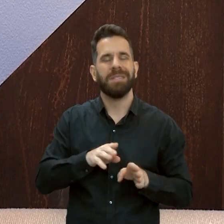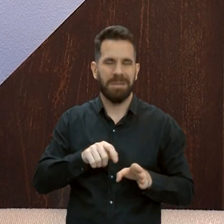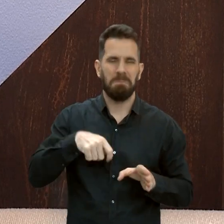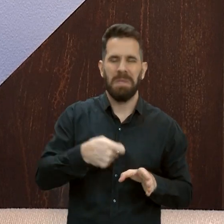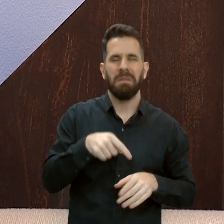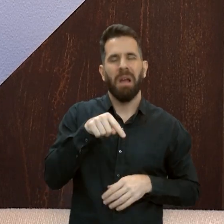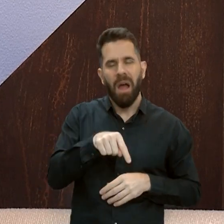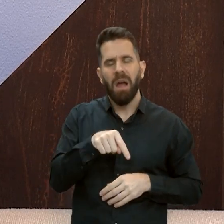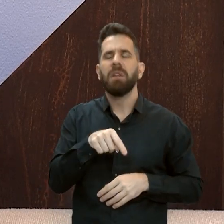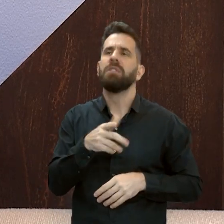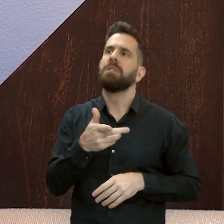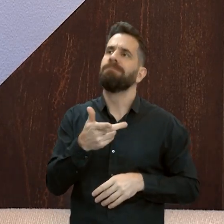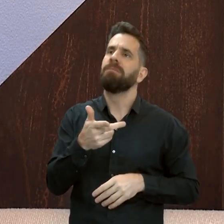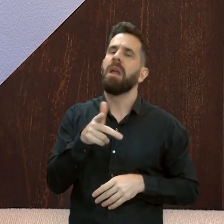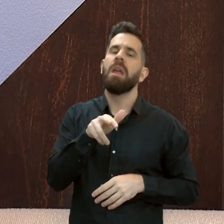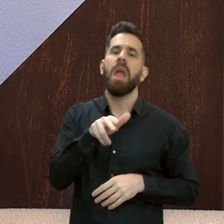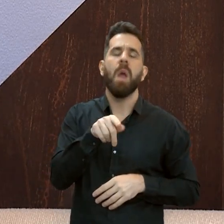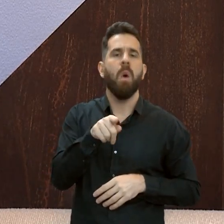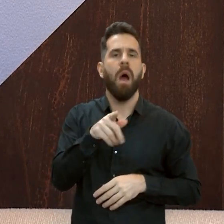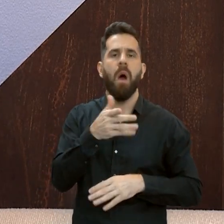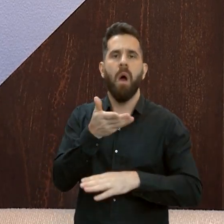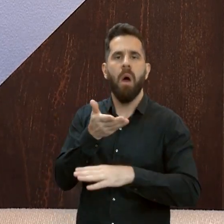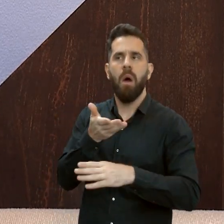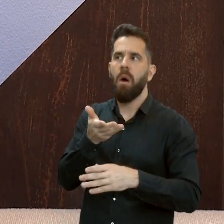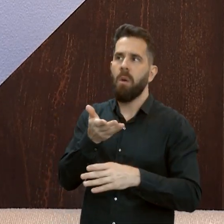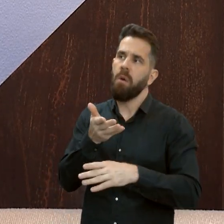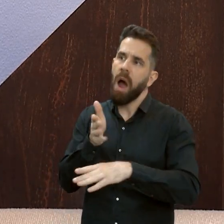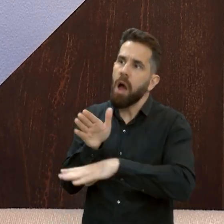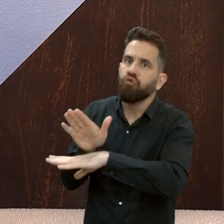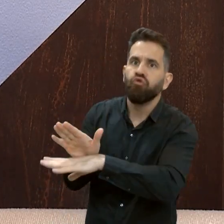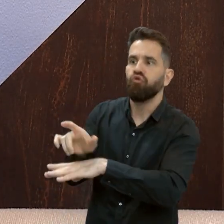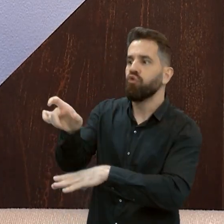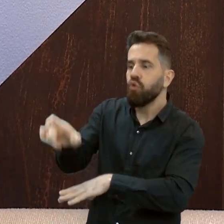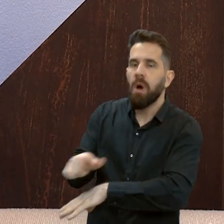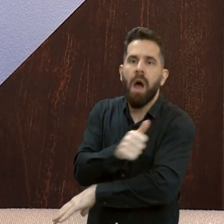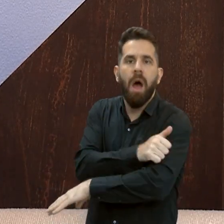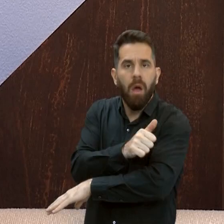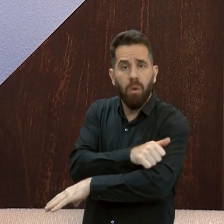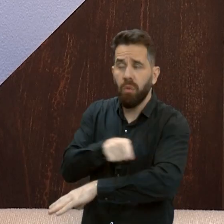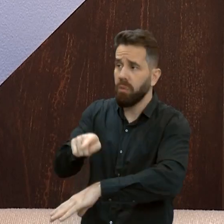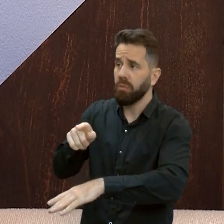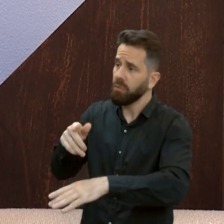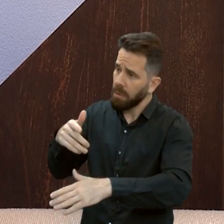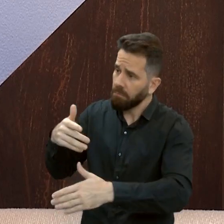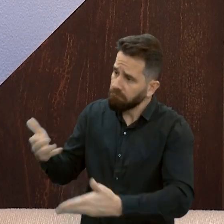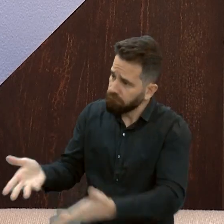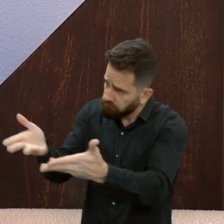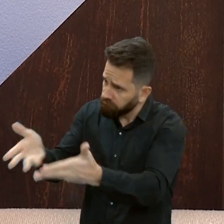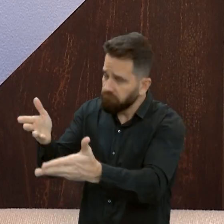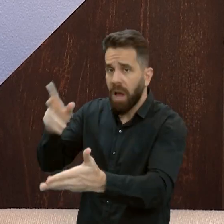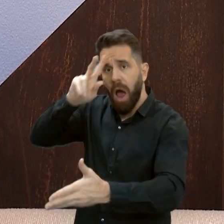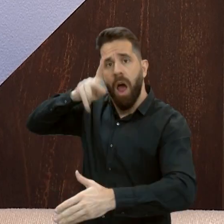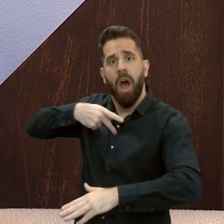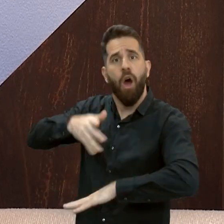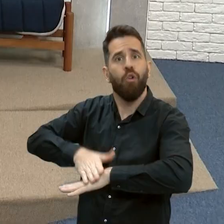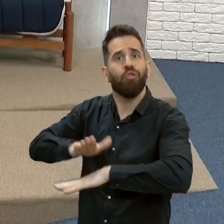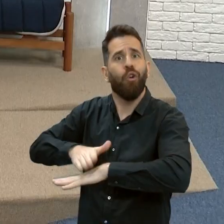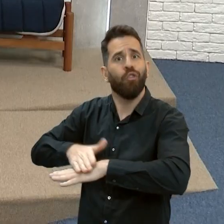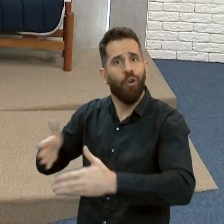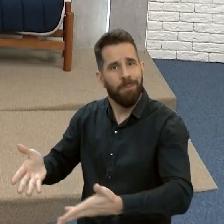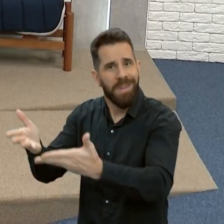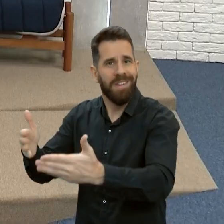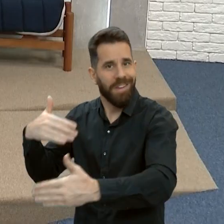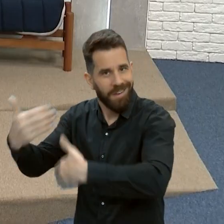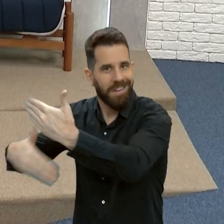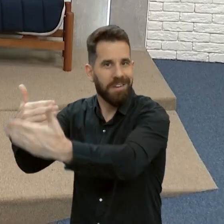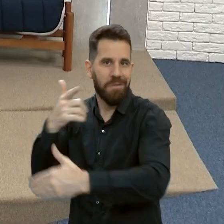no sentido de construir com aquele estudante a autonomia dele. Pois é, então, quero agradecer